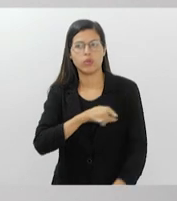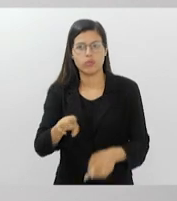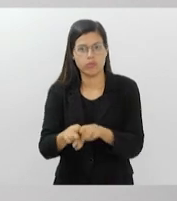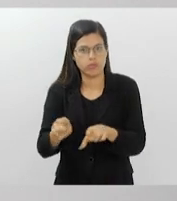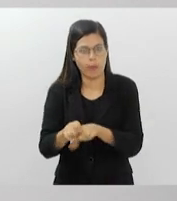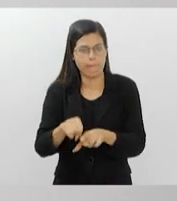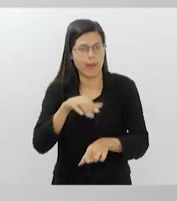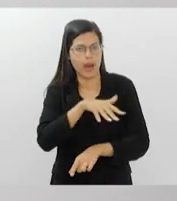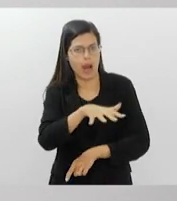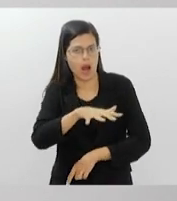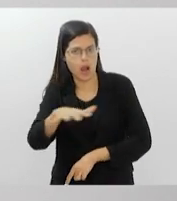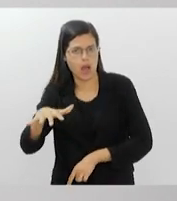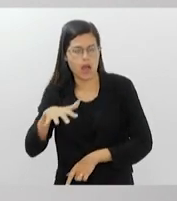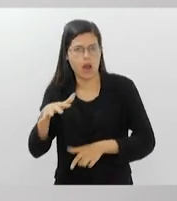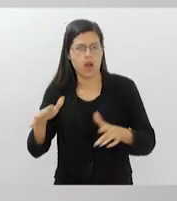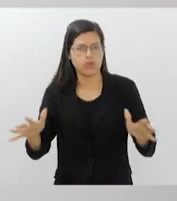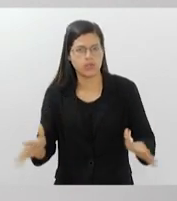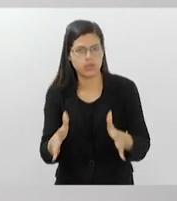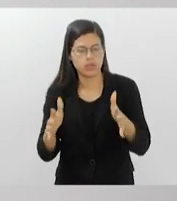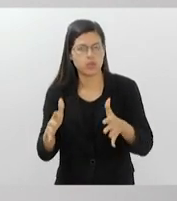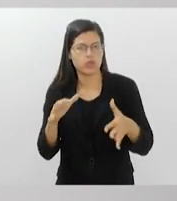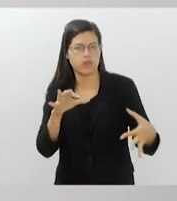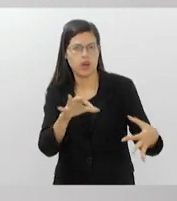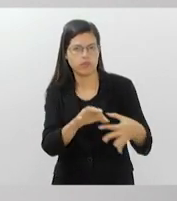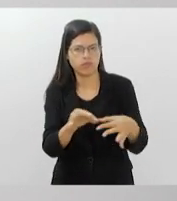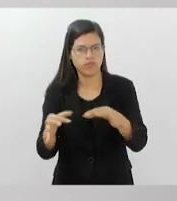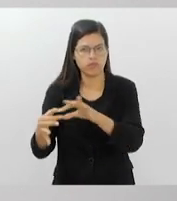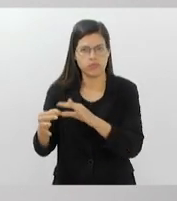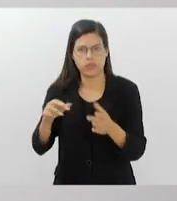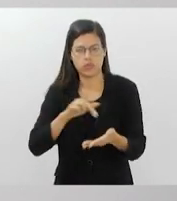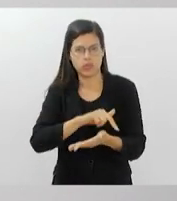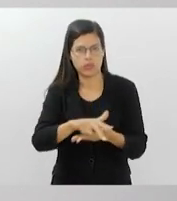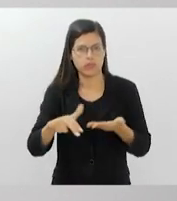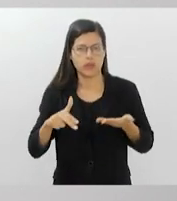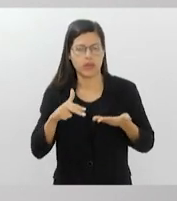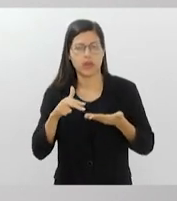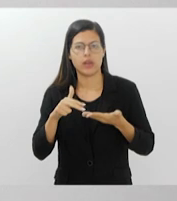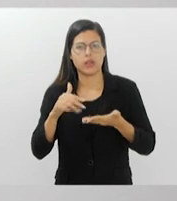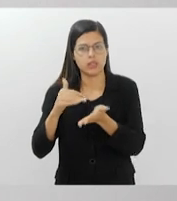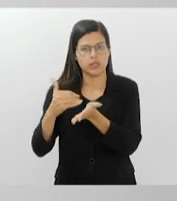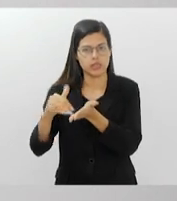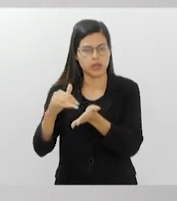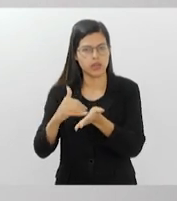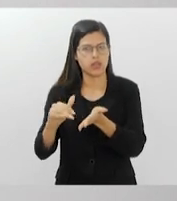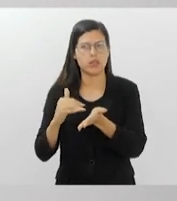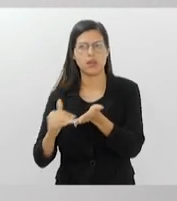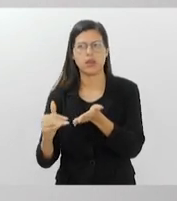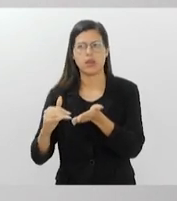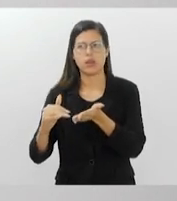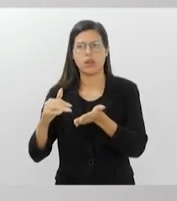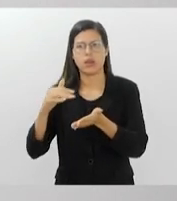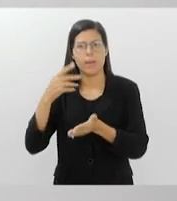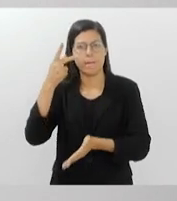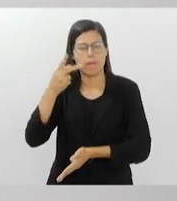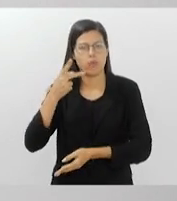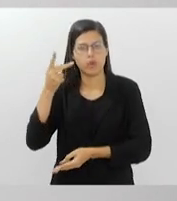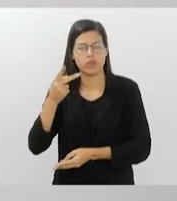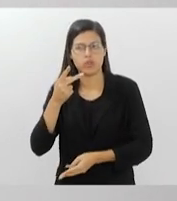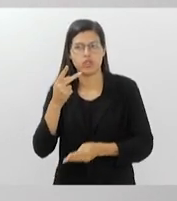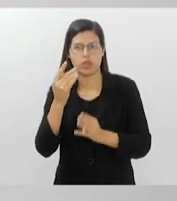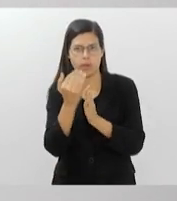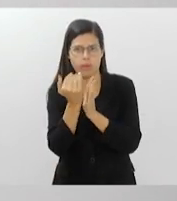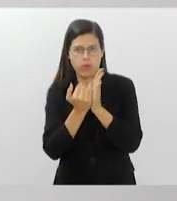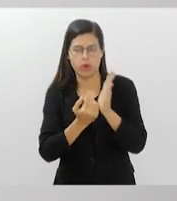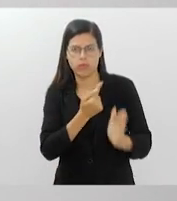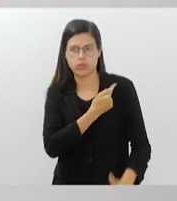promover e incentivar a articulação entre as diferentes entre as diversas secretarias políticas e programas de governo